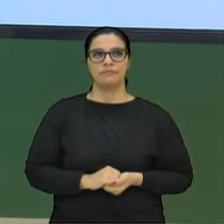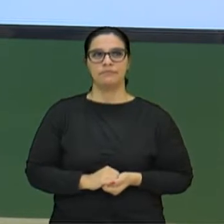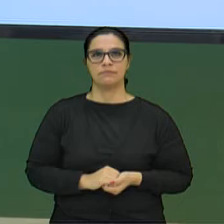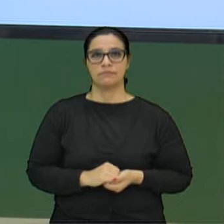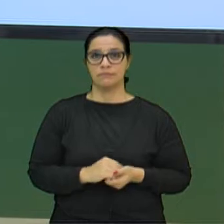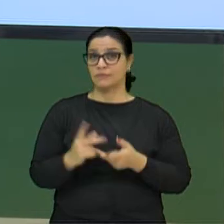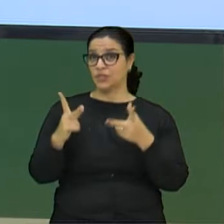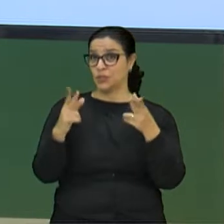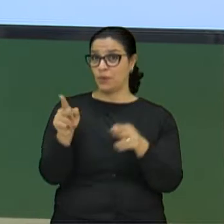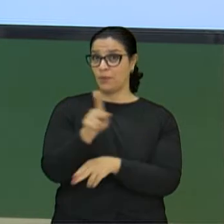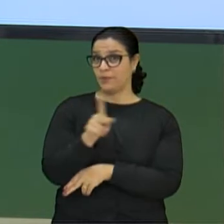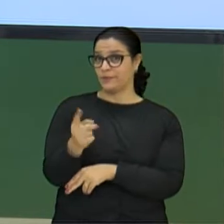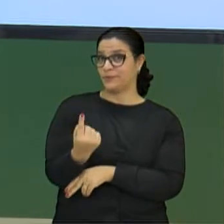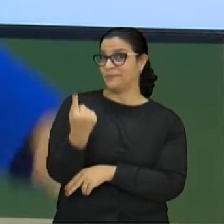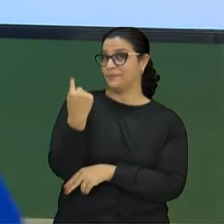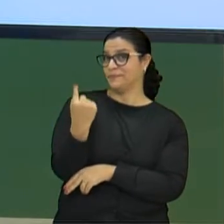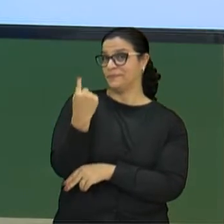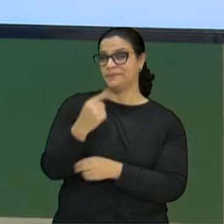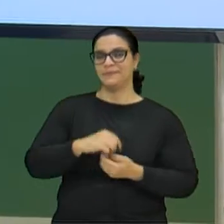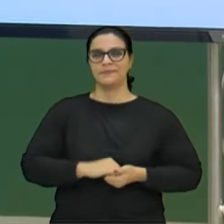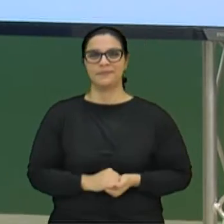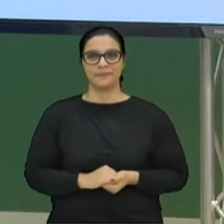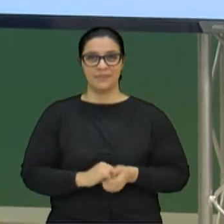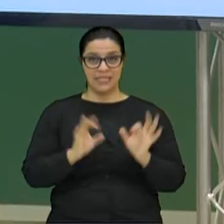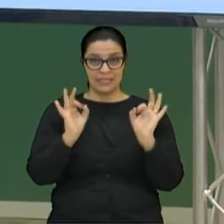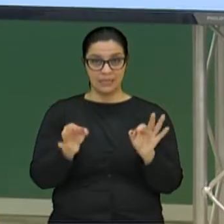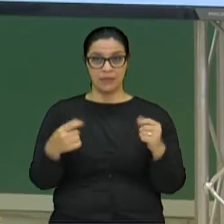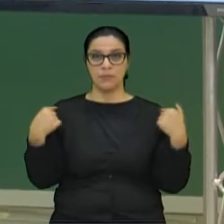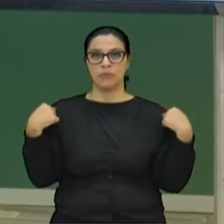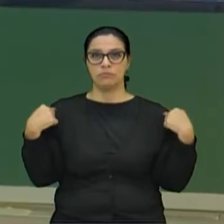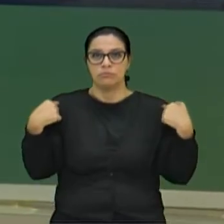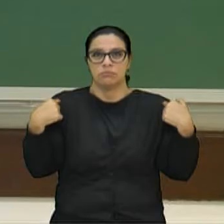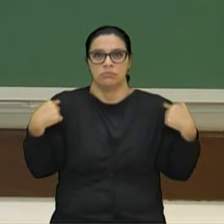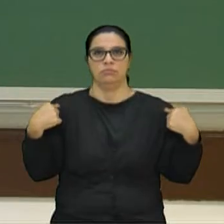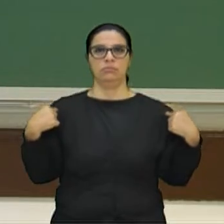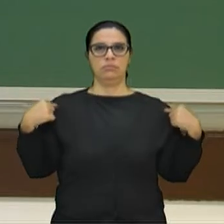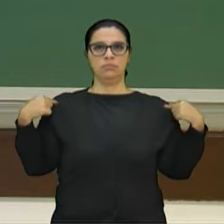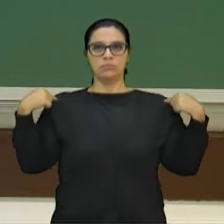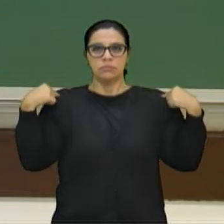Gira o tronco para o outro. Olha aí, ó. Já joga os ombros lá à frente.